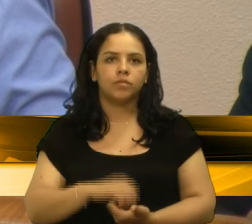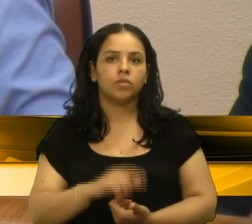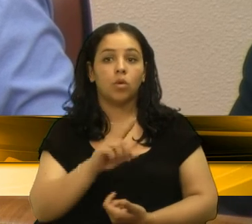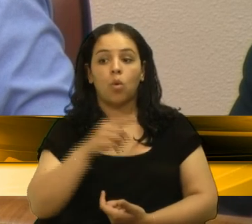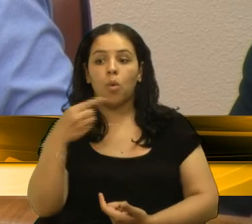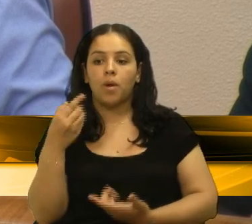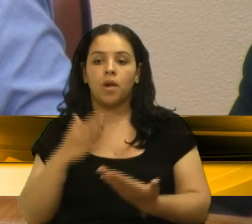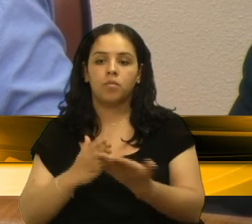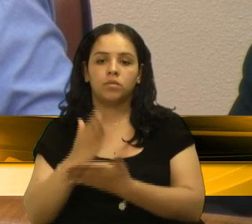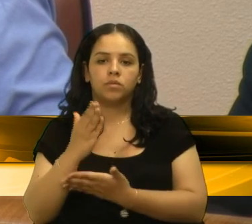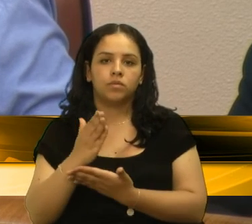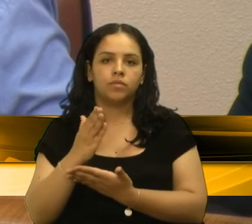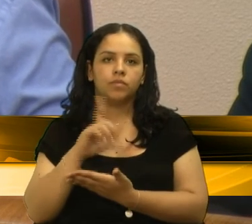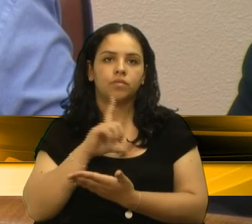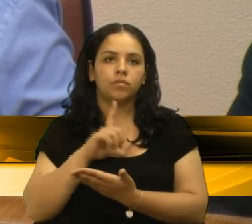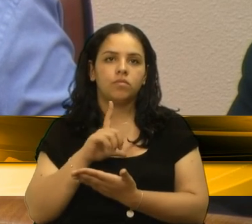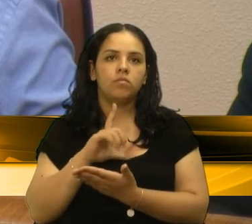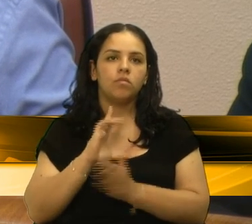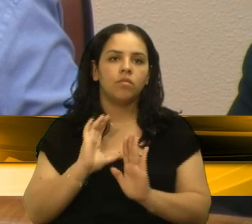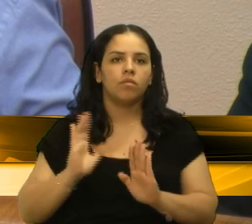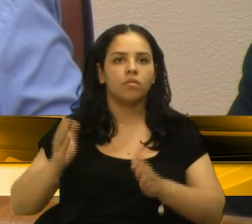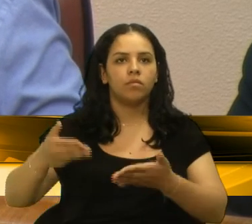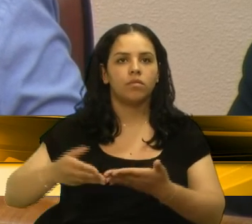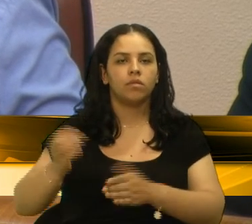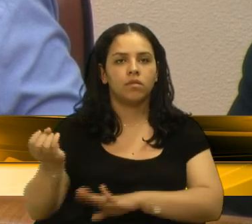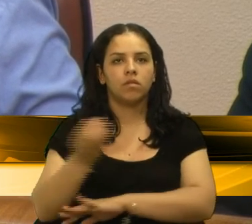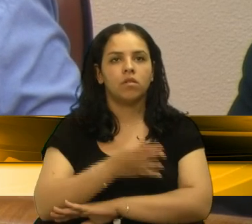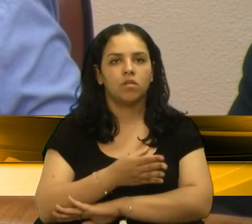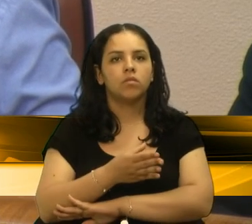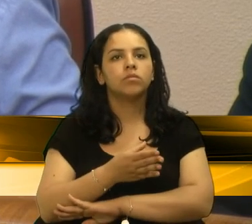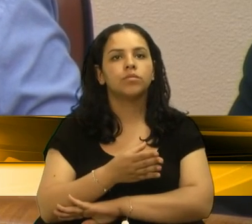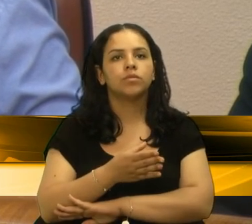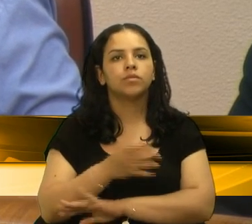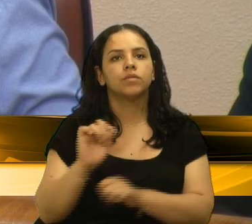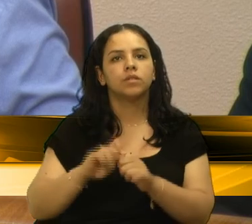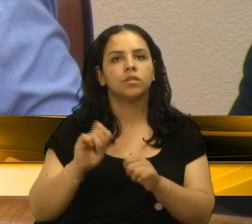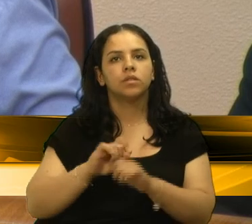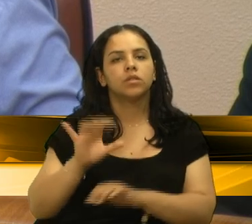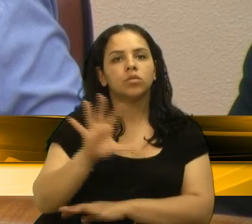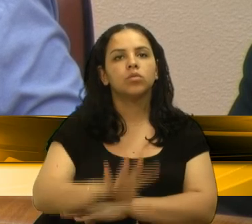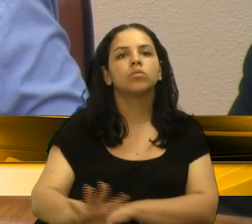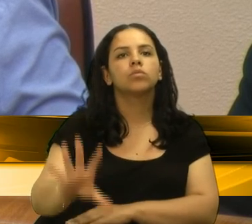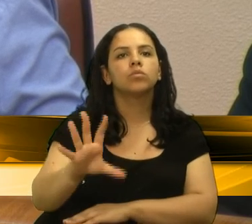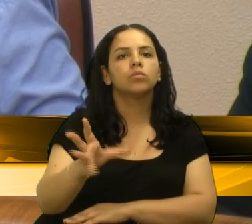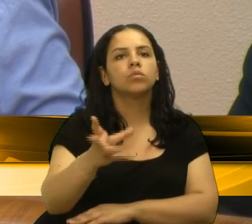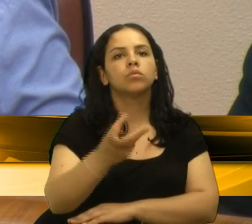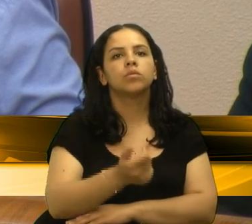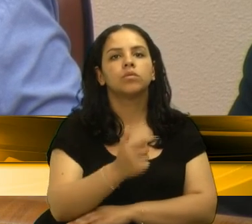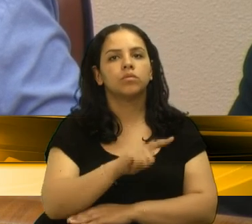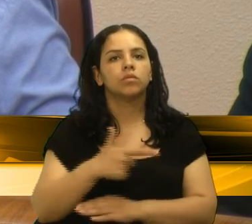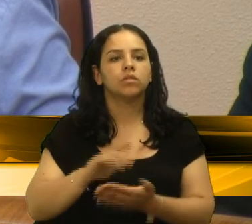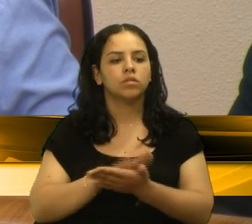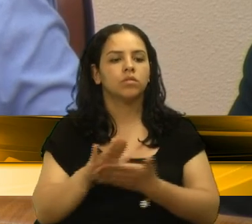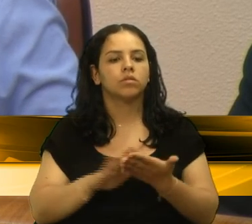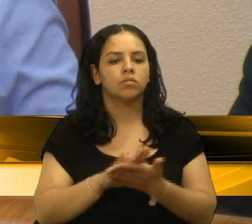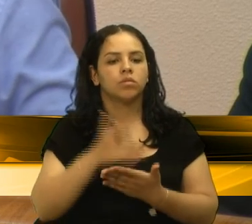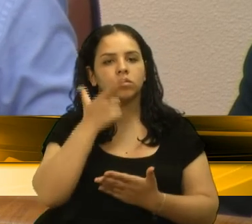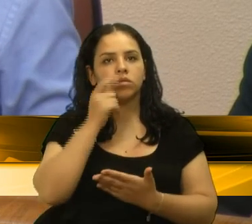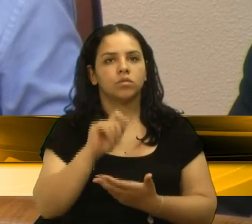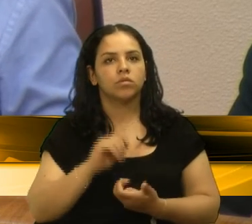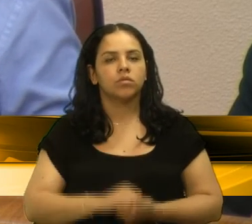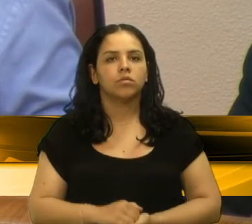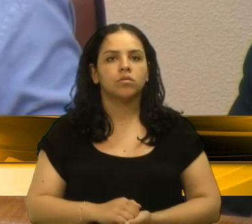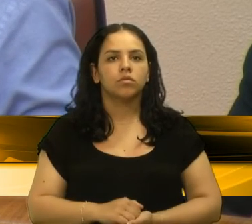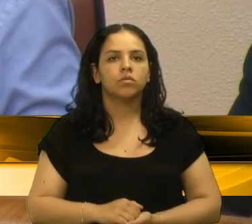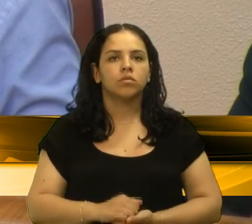membros da comissão de fiscalização que dão parecer pela renovação e outros eles fazem tudo para não ter quórum para deliberar a matéria. Doutora